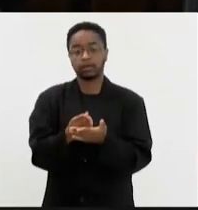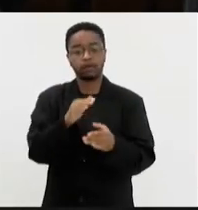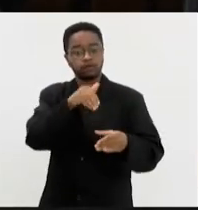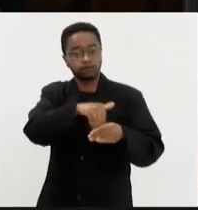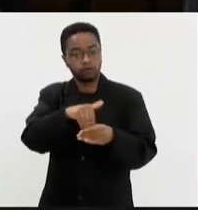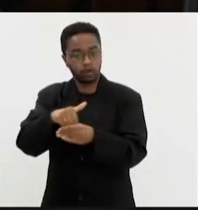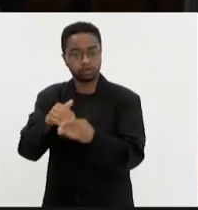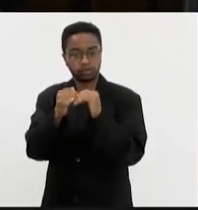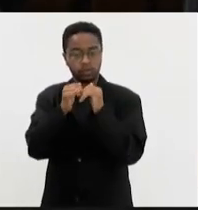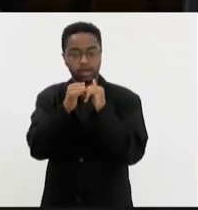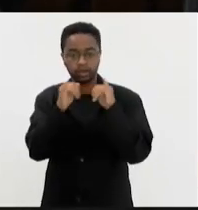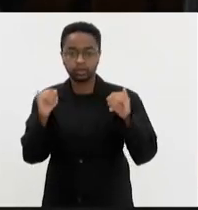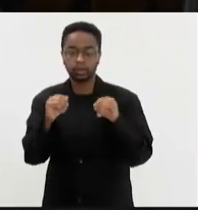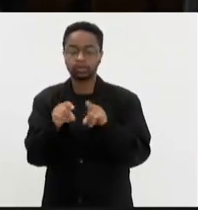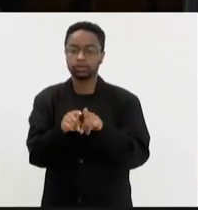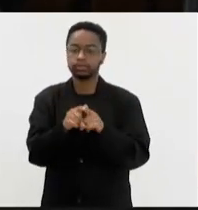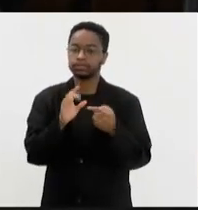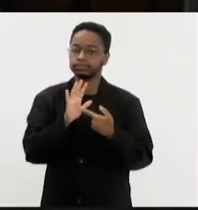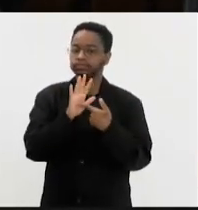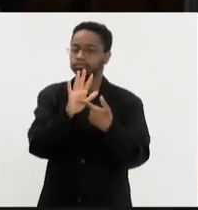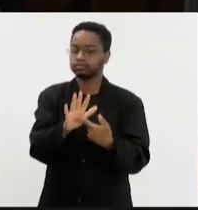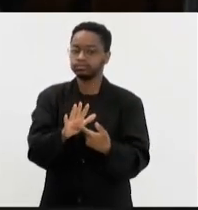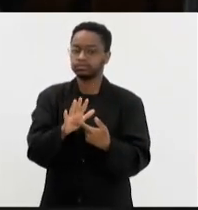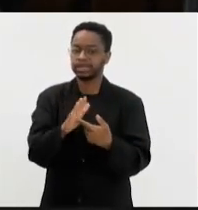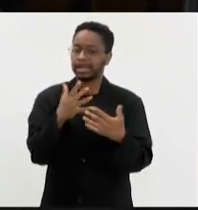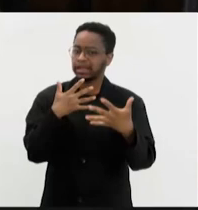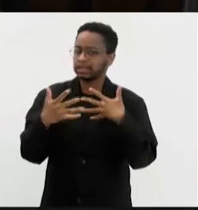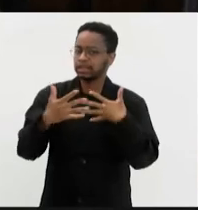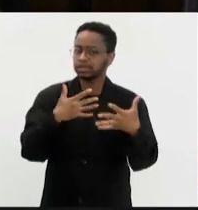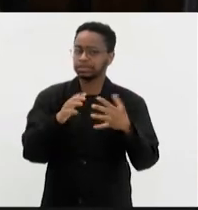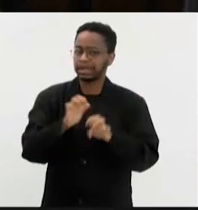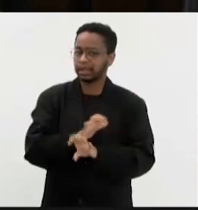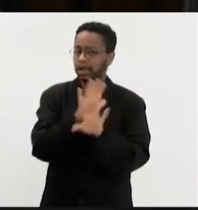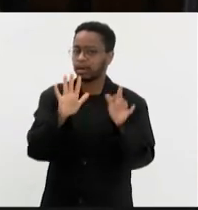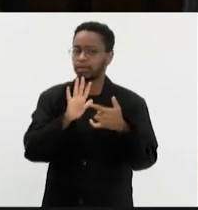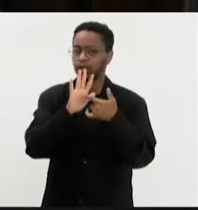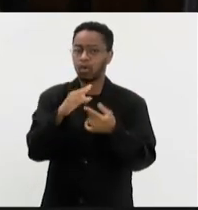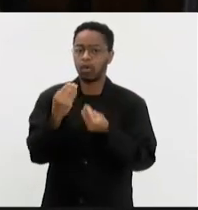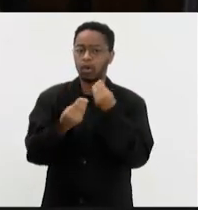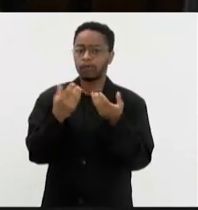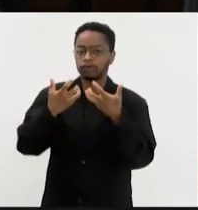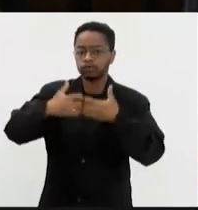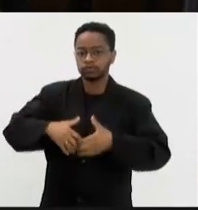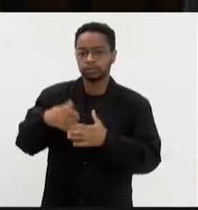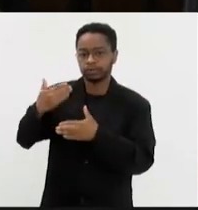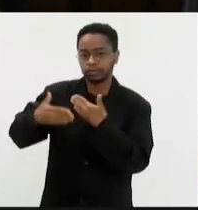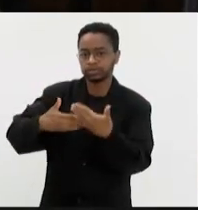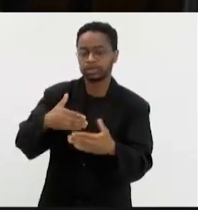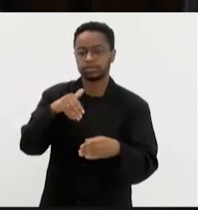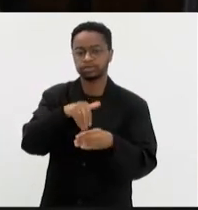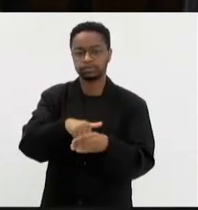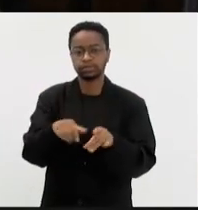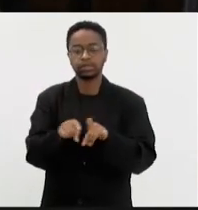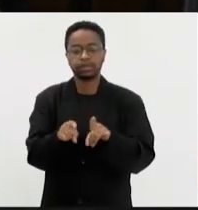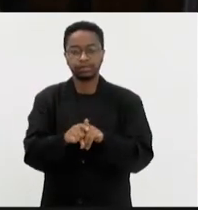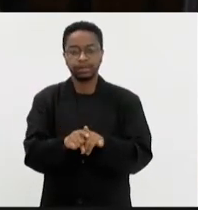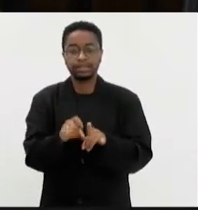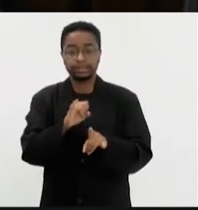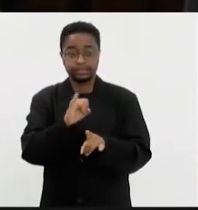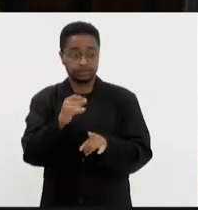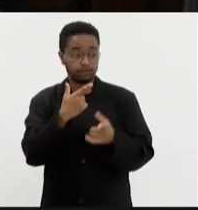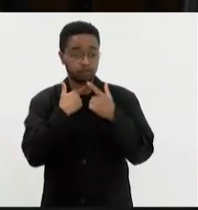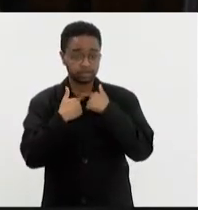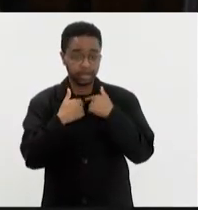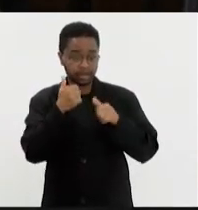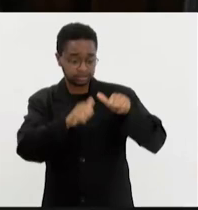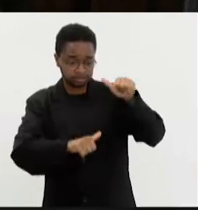eletrônicas deixar absolutamente transparente o processo eleitoral franquear a todos que queiram aferir o